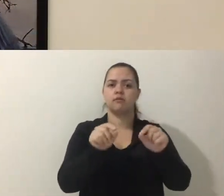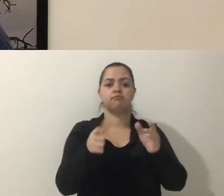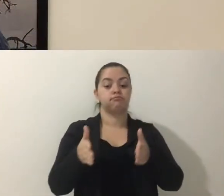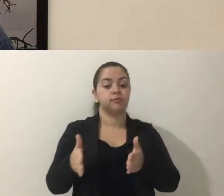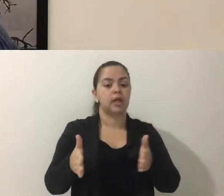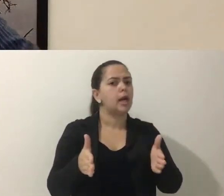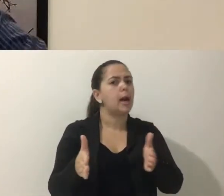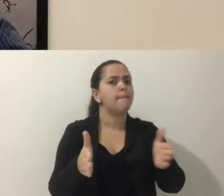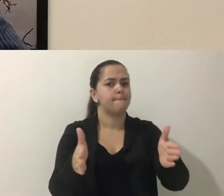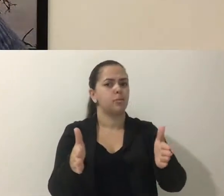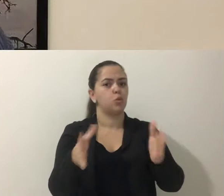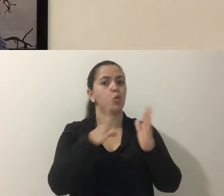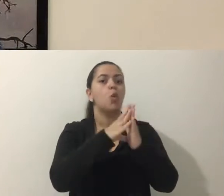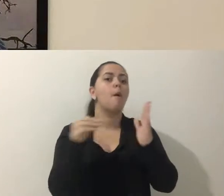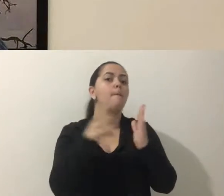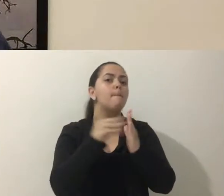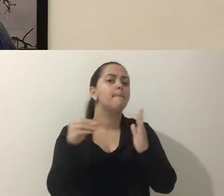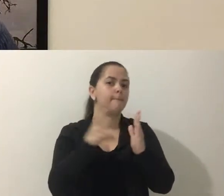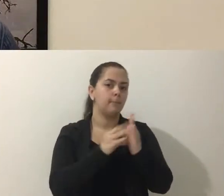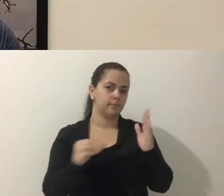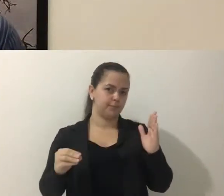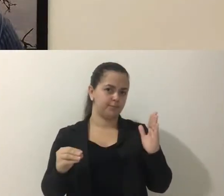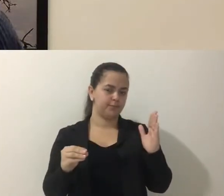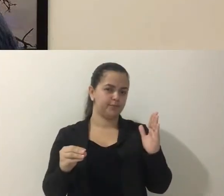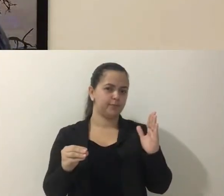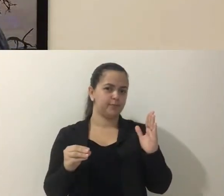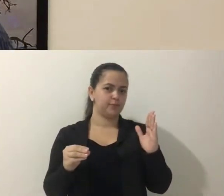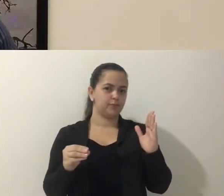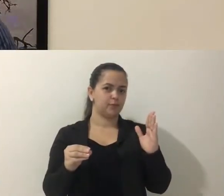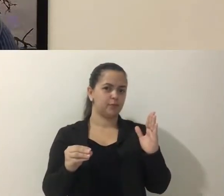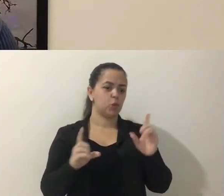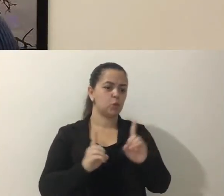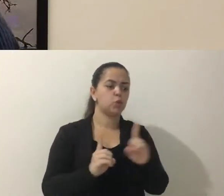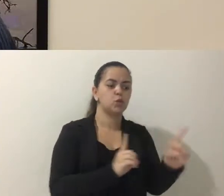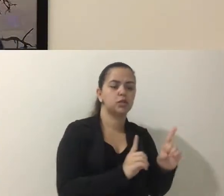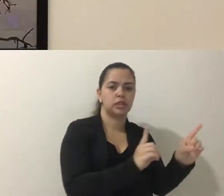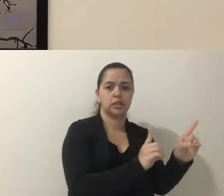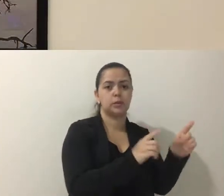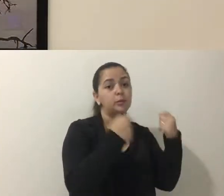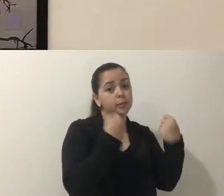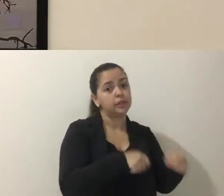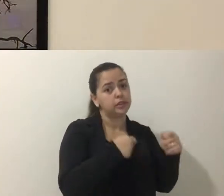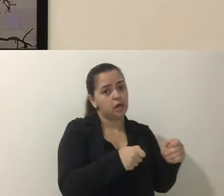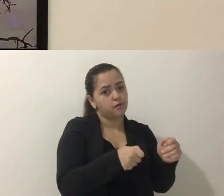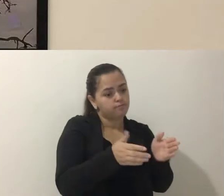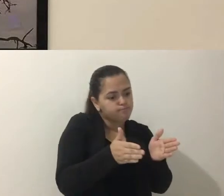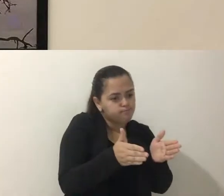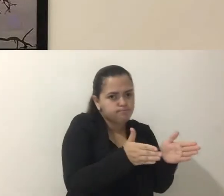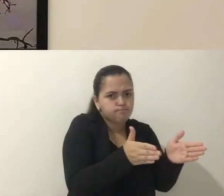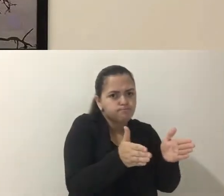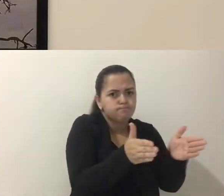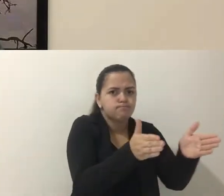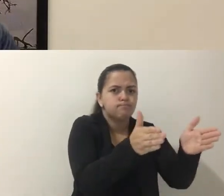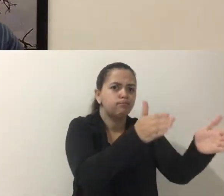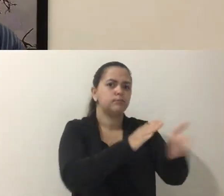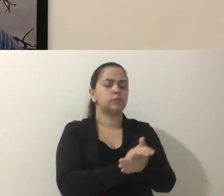o caminho, né, digamos assim, o modelo pelo qual os seus discípulos deveriam trilhar